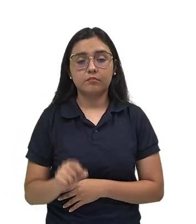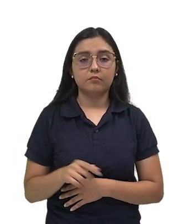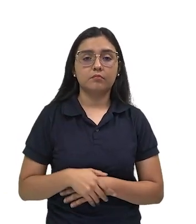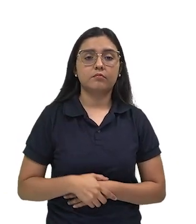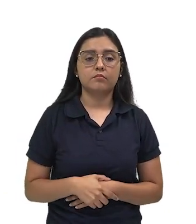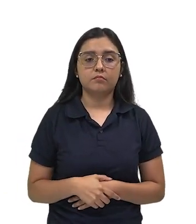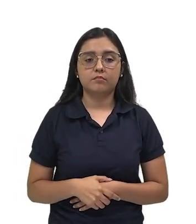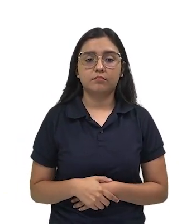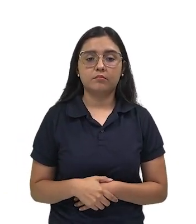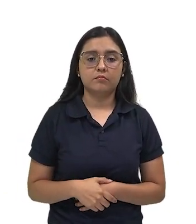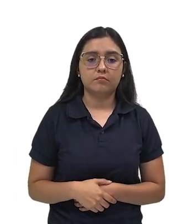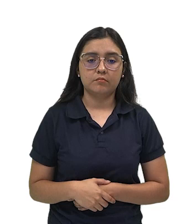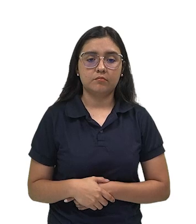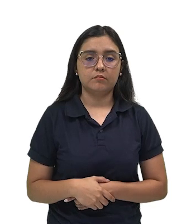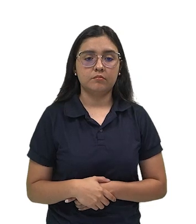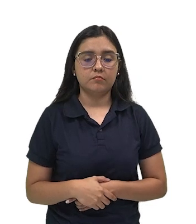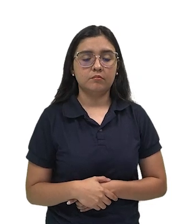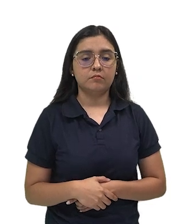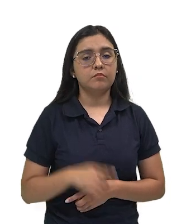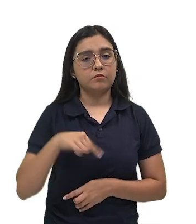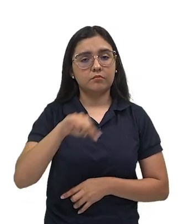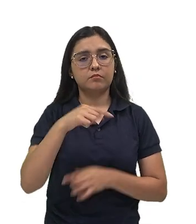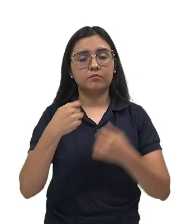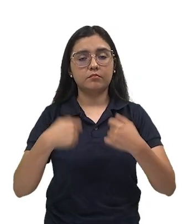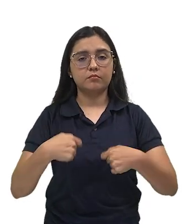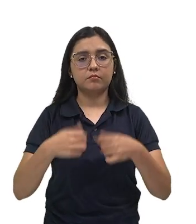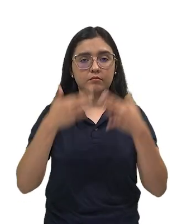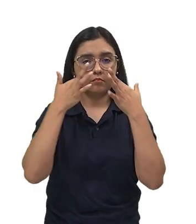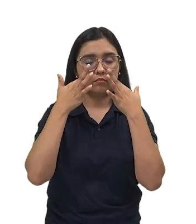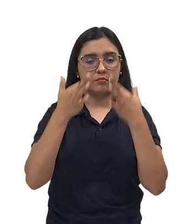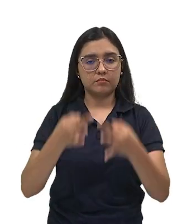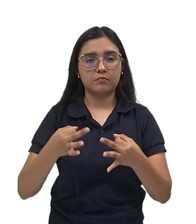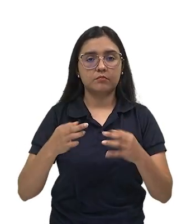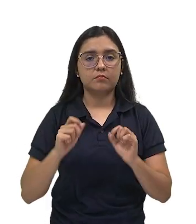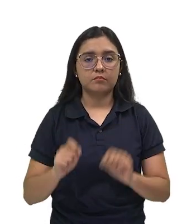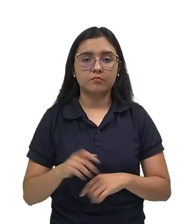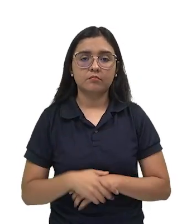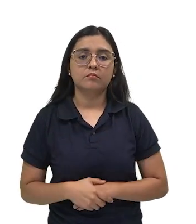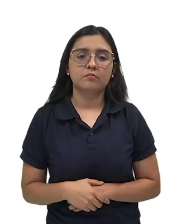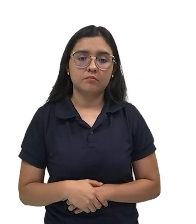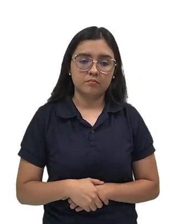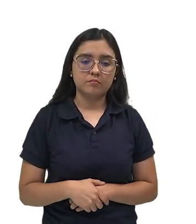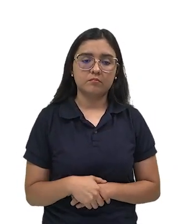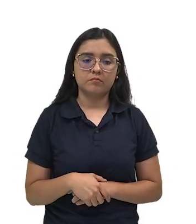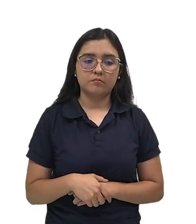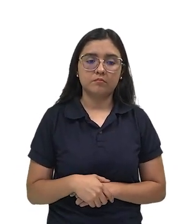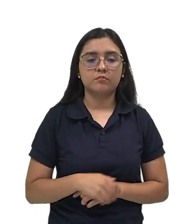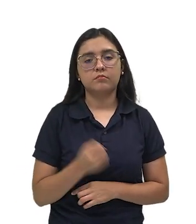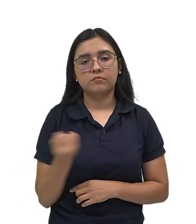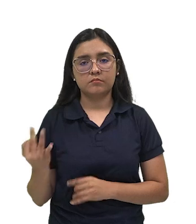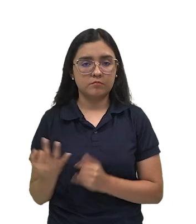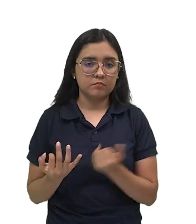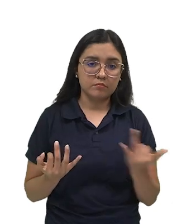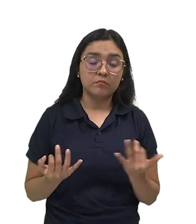que você tem que estar atento a essa questão das